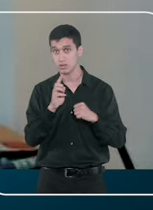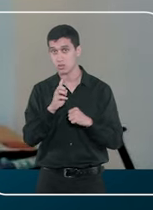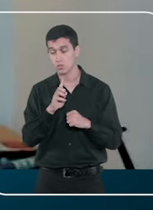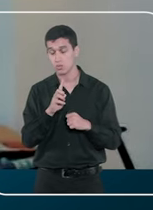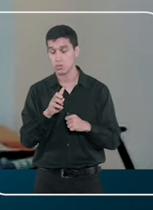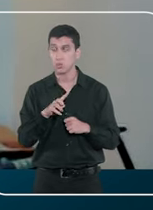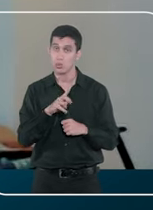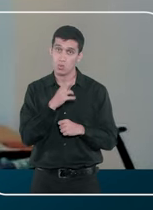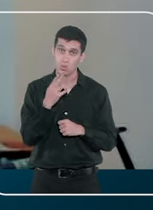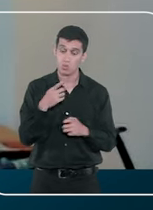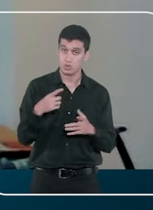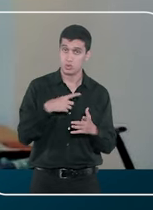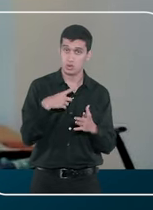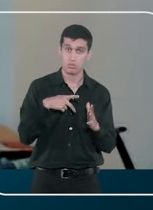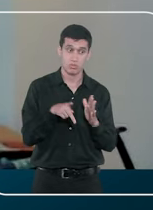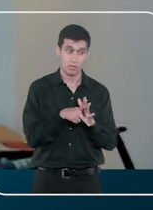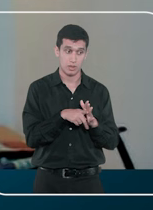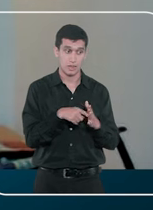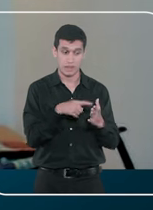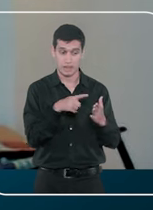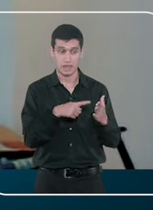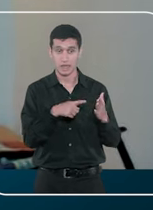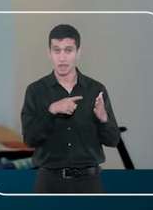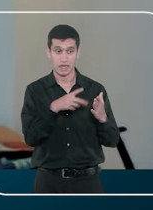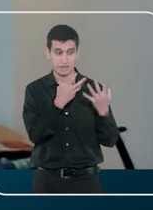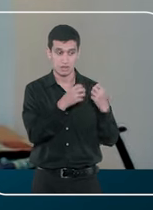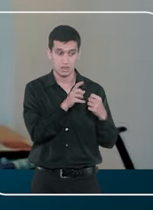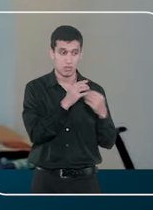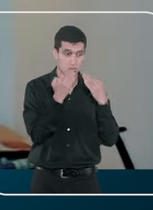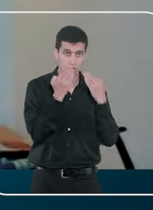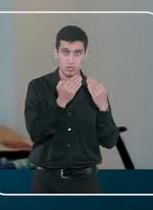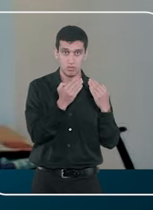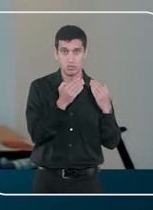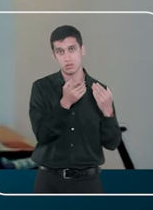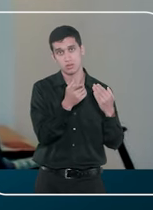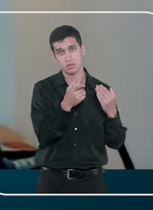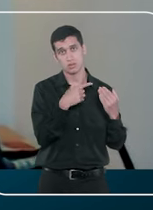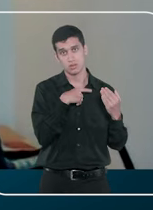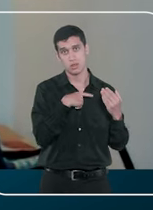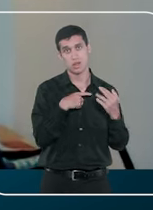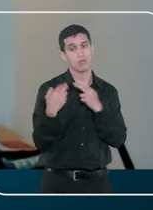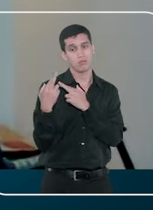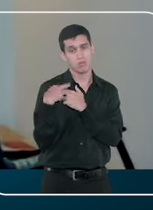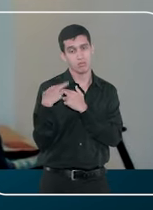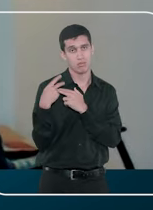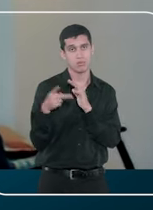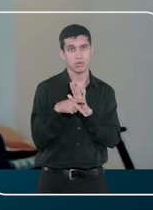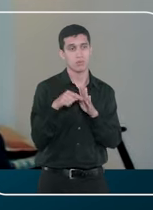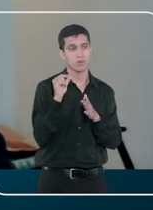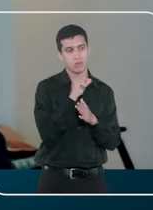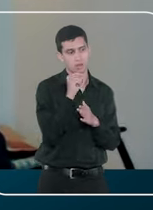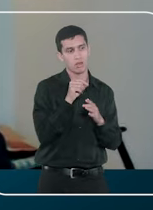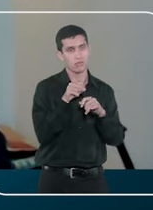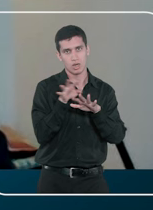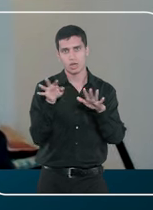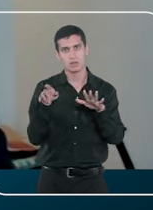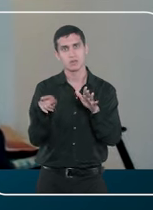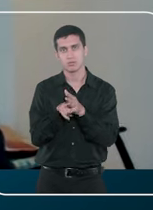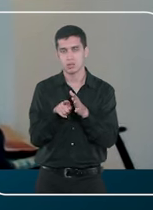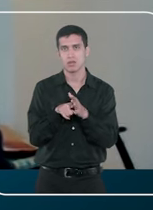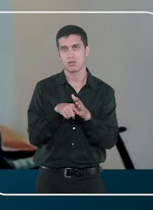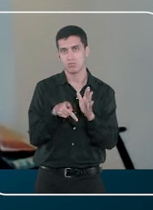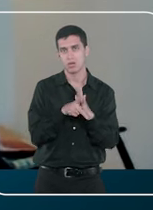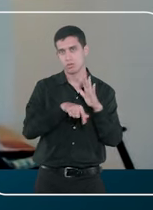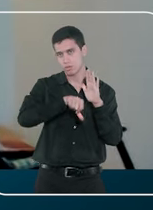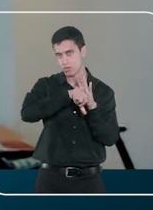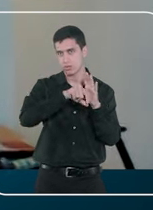produzido na colaboração premiada. Agora, ele deve ensejar a responsabilização de quem vaza, inclusive criminal. Porque nós estamos falando